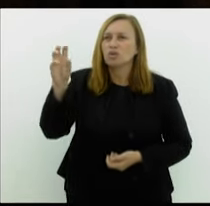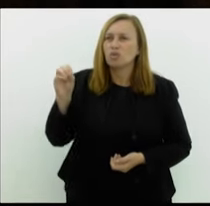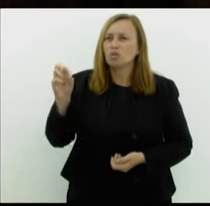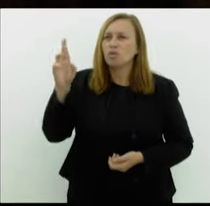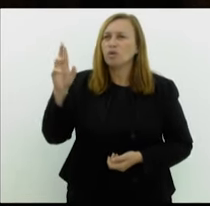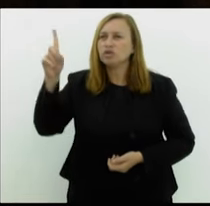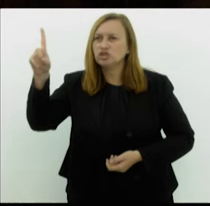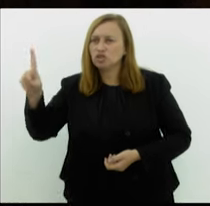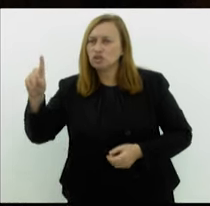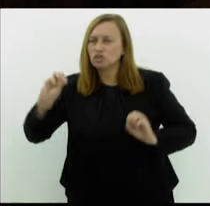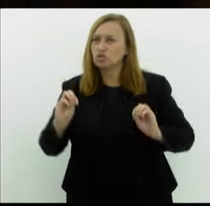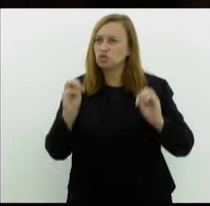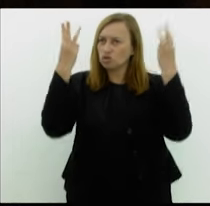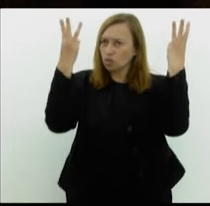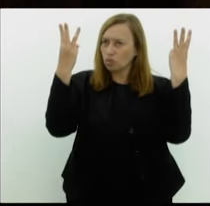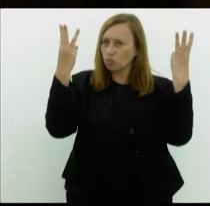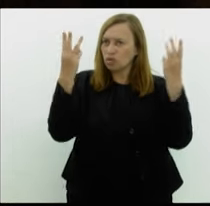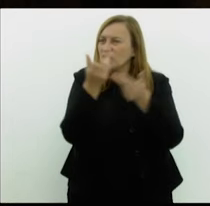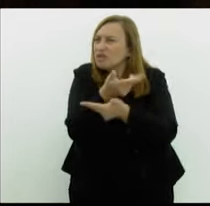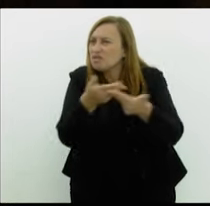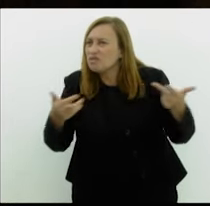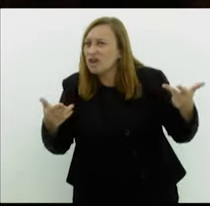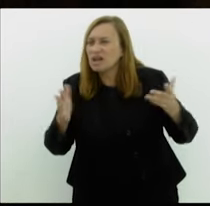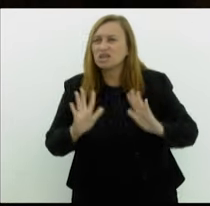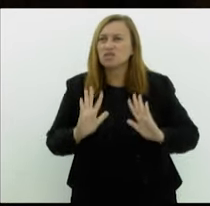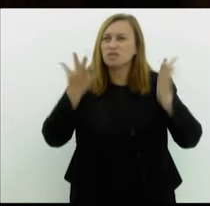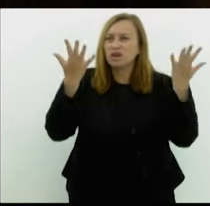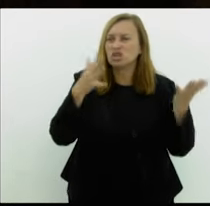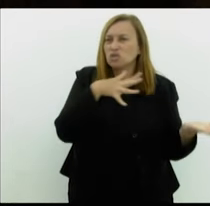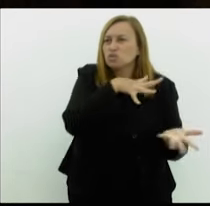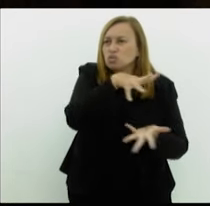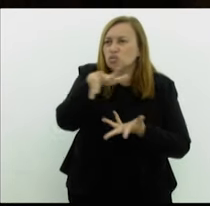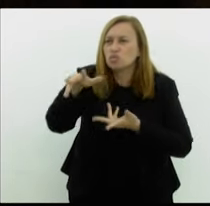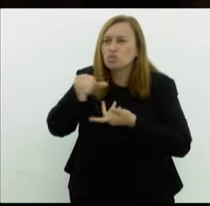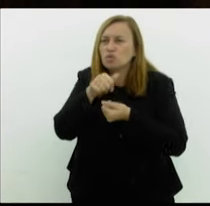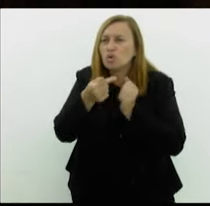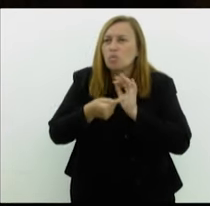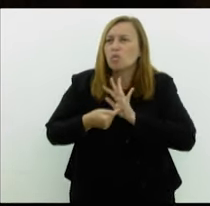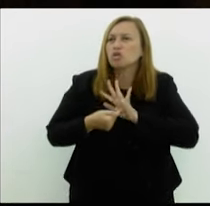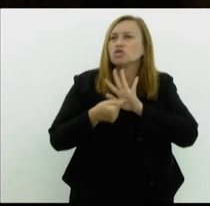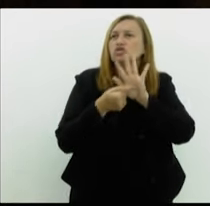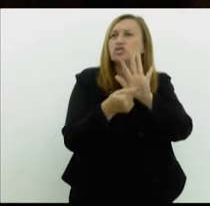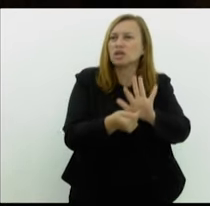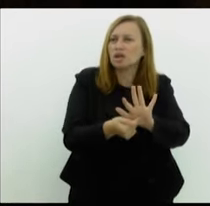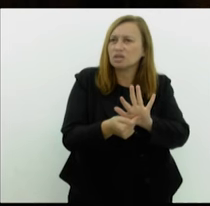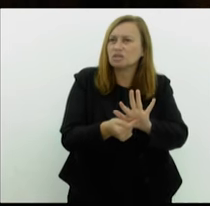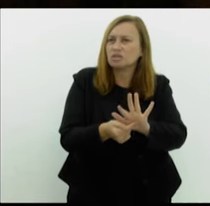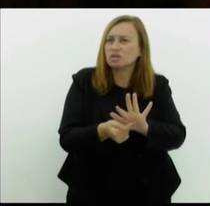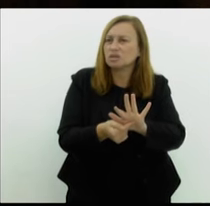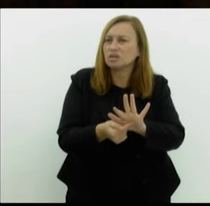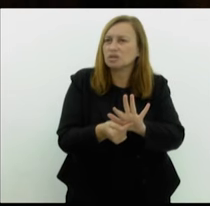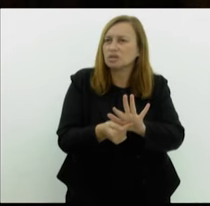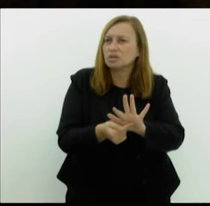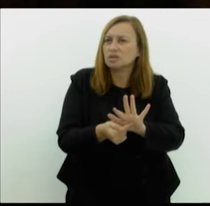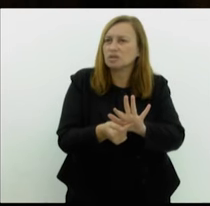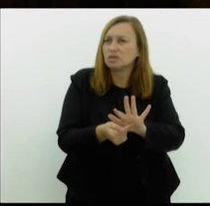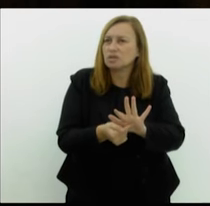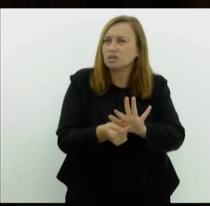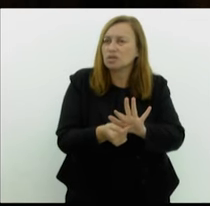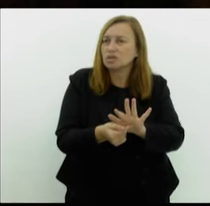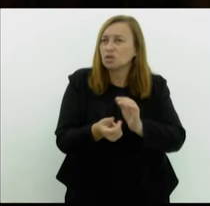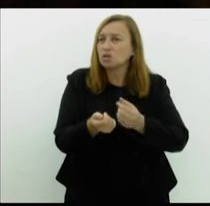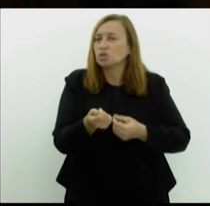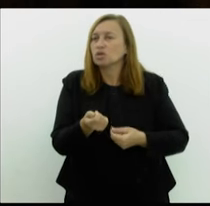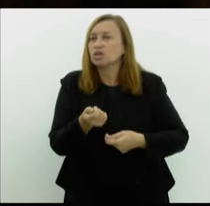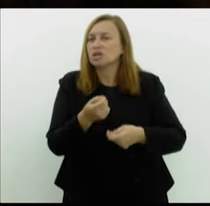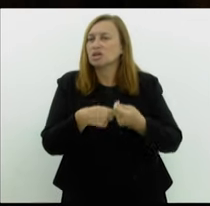Show, que realiza uma série de eventos globais focados em negócios e